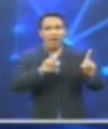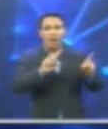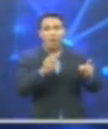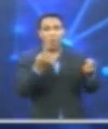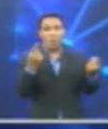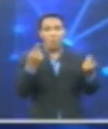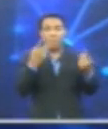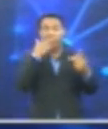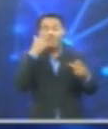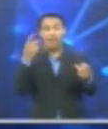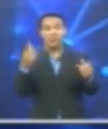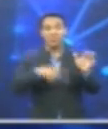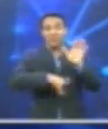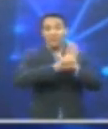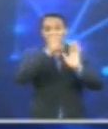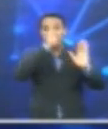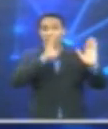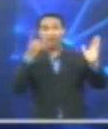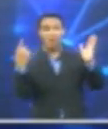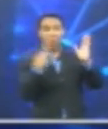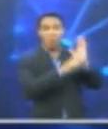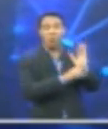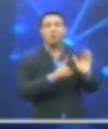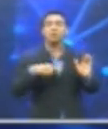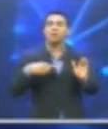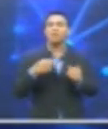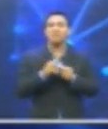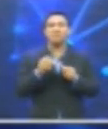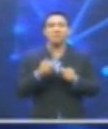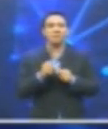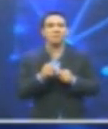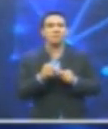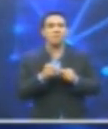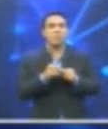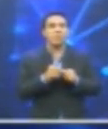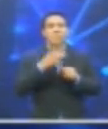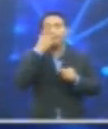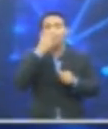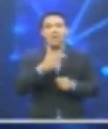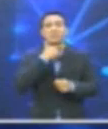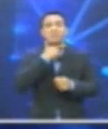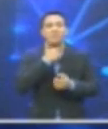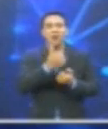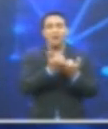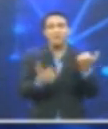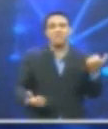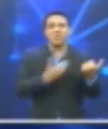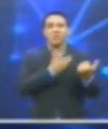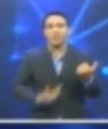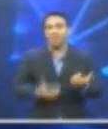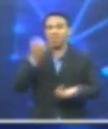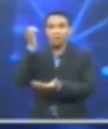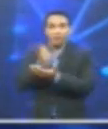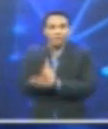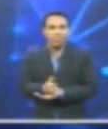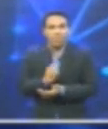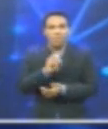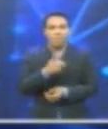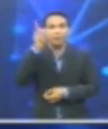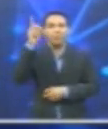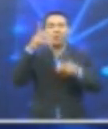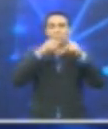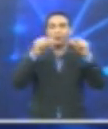lei brasileira. Então vamos fazer um plebiscito no Brasil, extinguir o cargo de vice-governador e também lá em Brasília